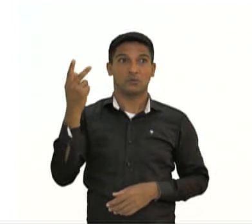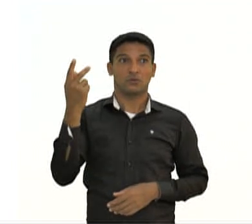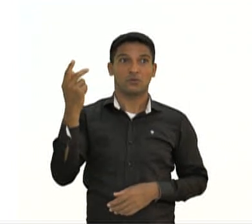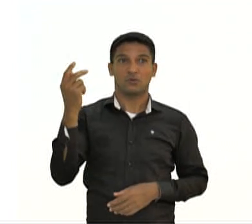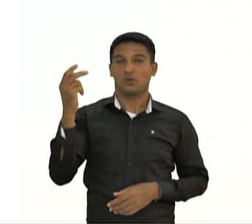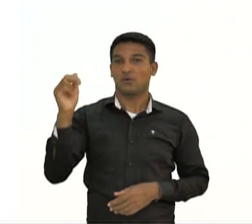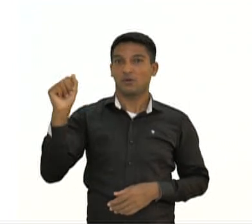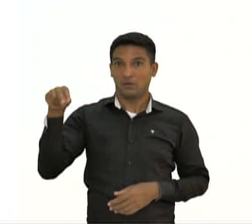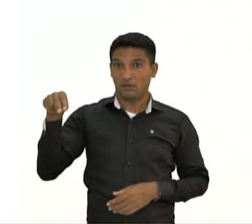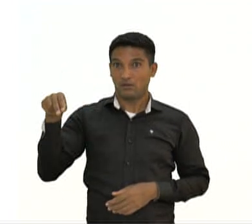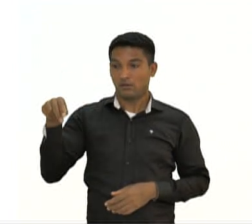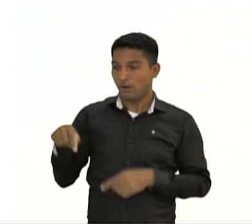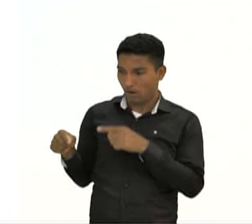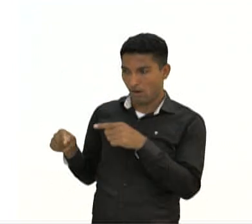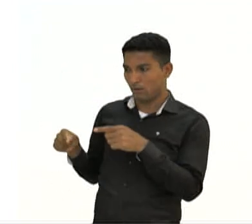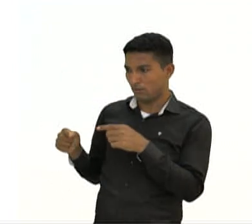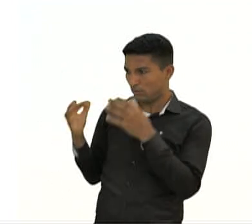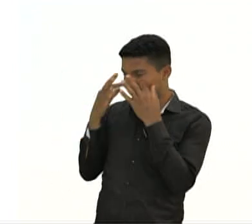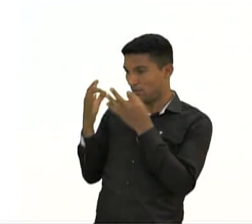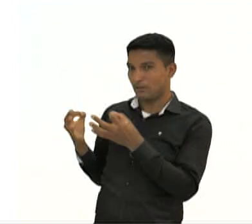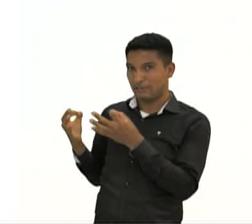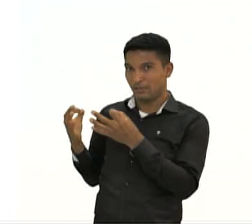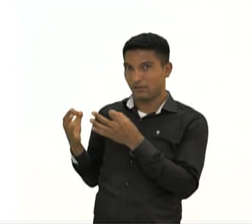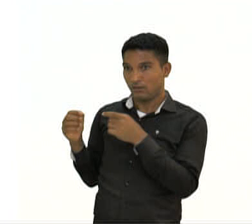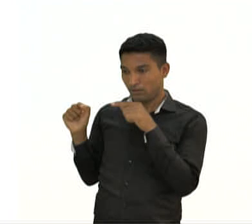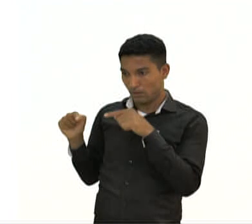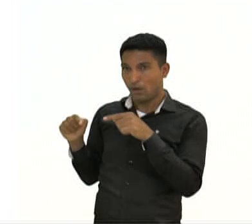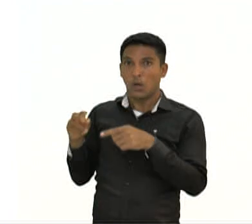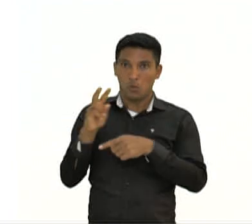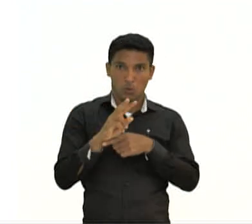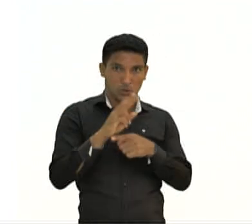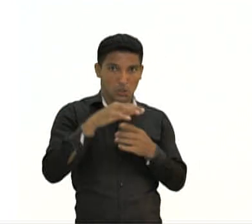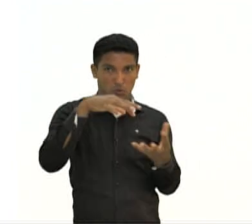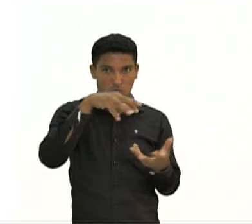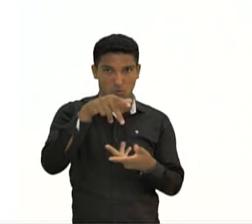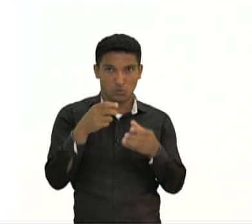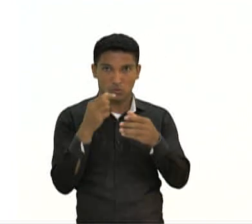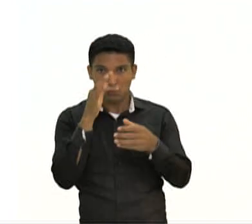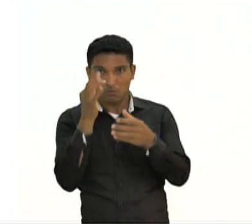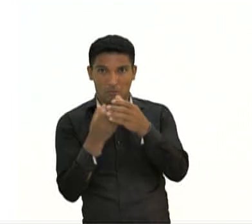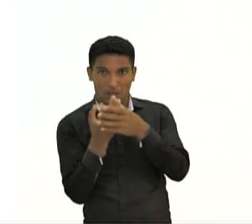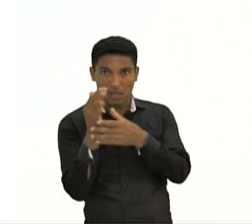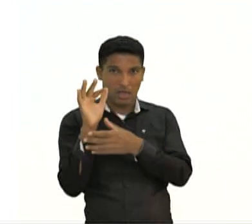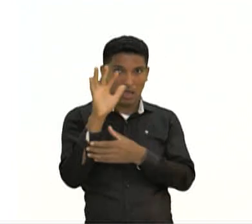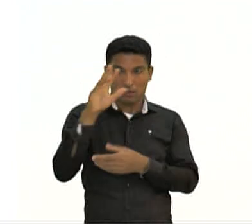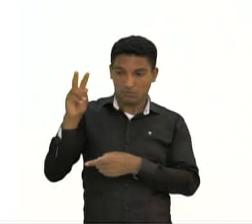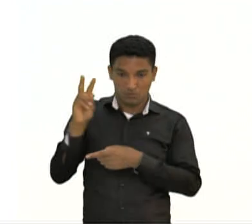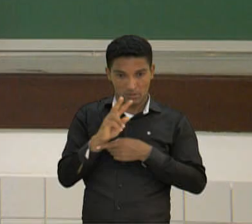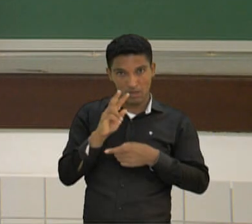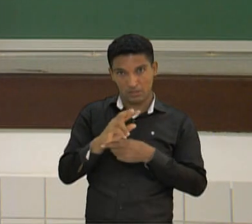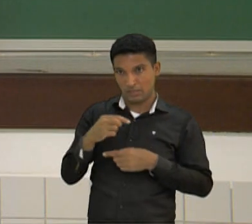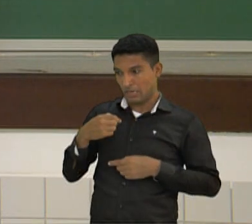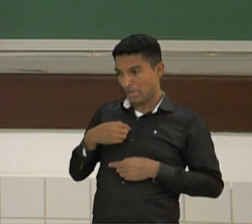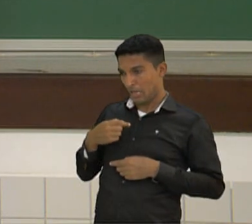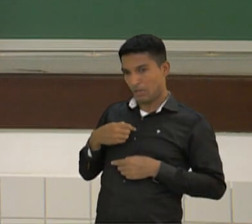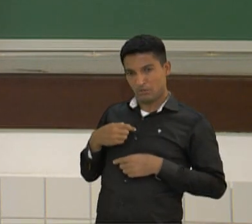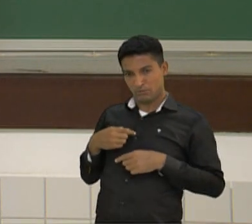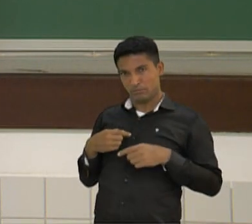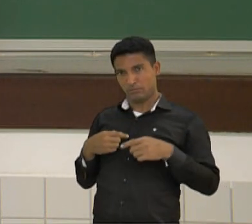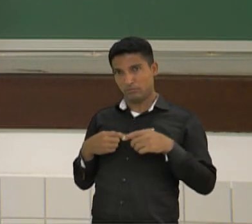ação. Gohan, proteja os seres vivos e as plantas desse mundo que eu tanto amei. Conto com você. Eu trouxe a mensagem que o